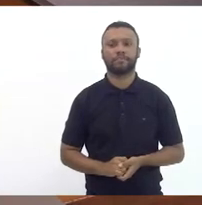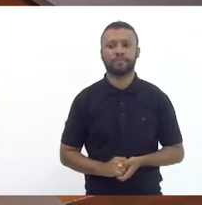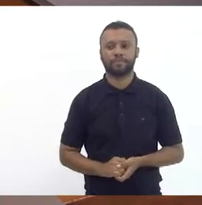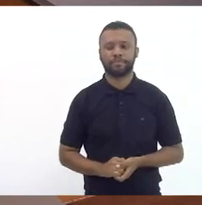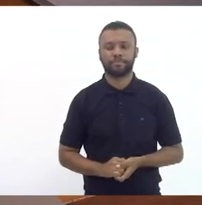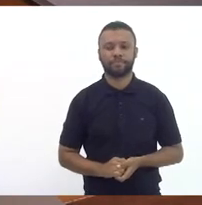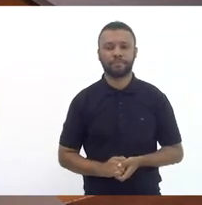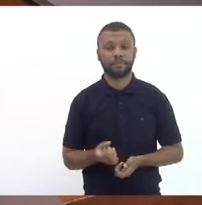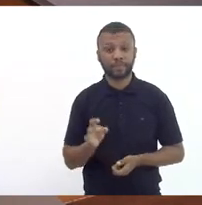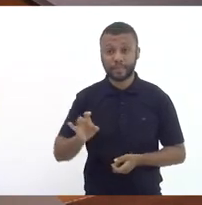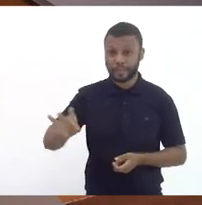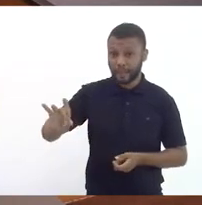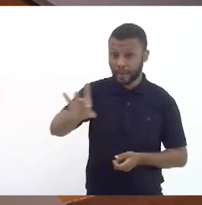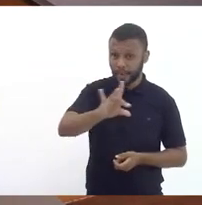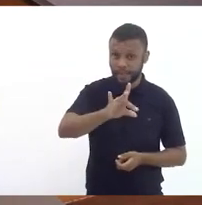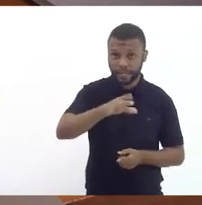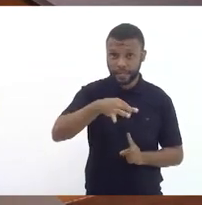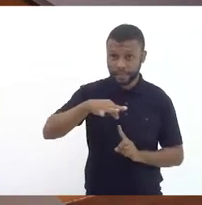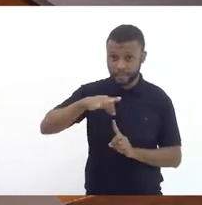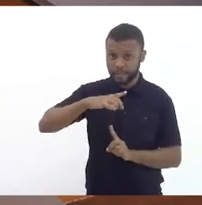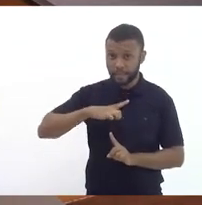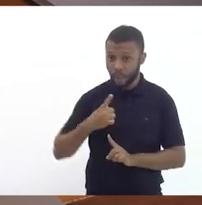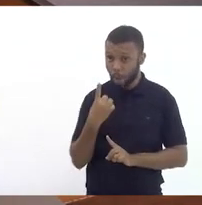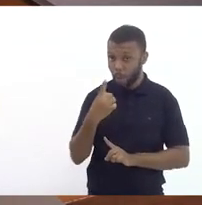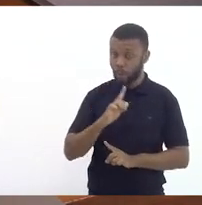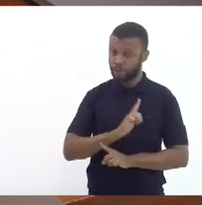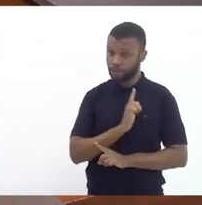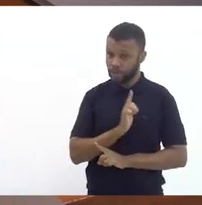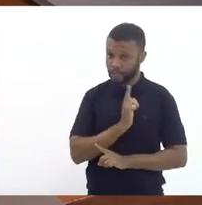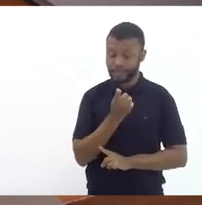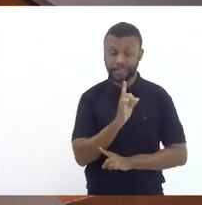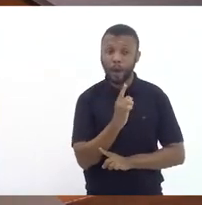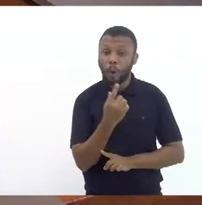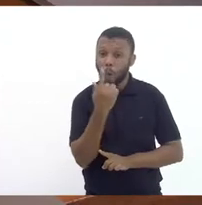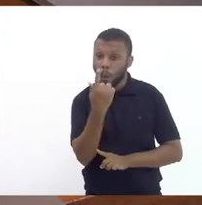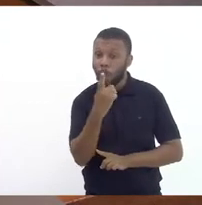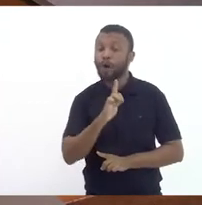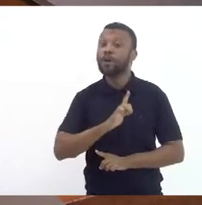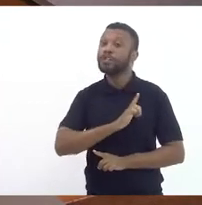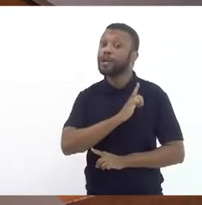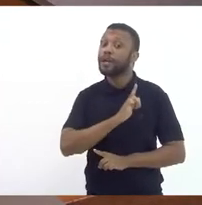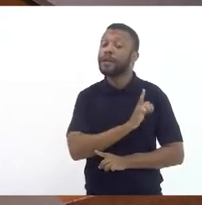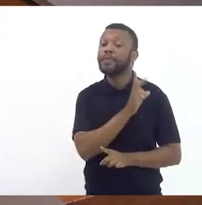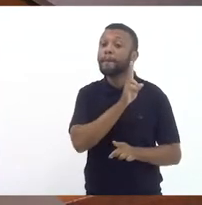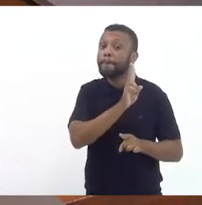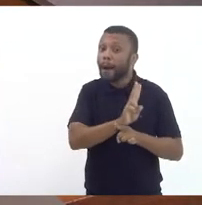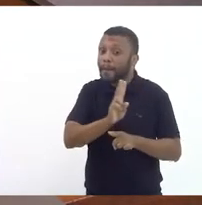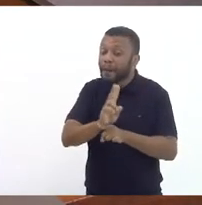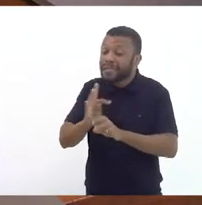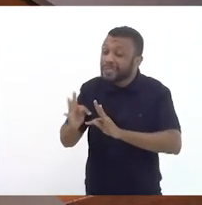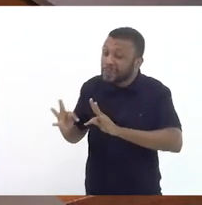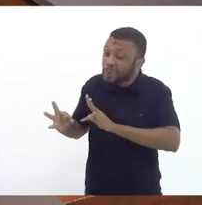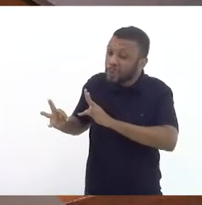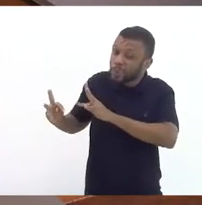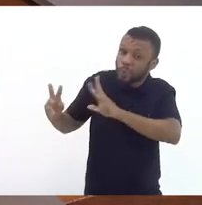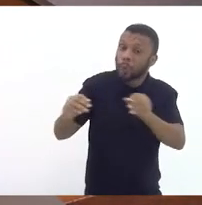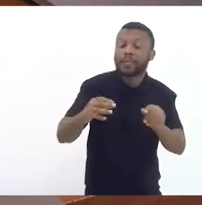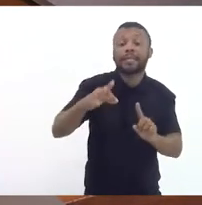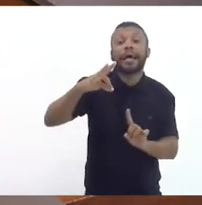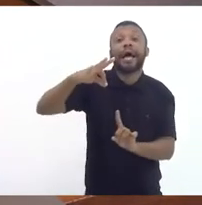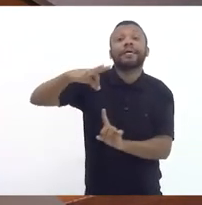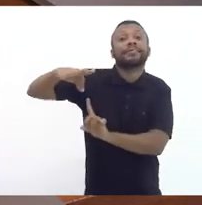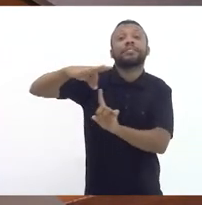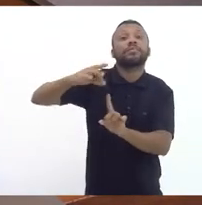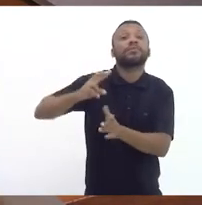O que cada estação tem, portanto, é um gerente? Não. Um gerente é para as estações todas da supervia. Ah!